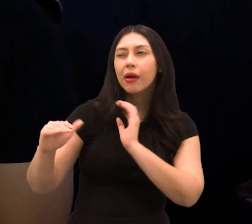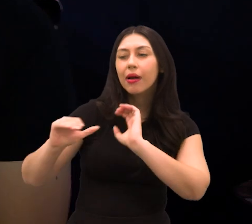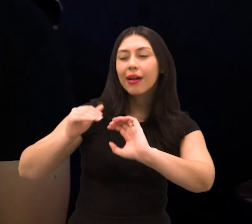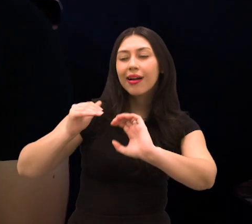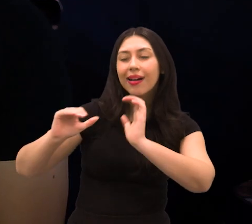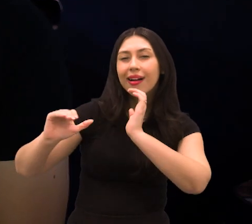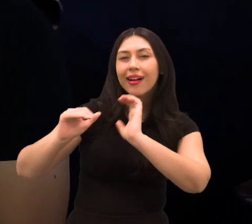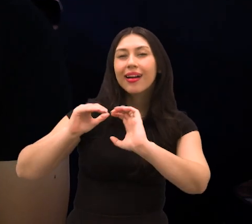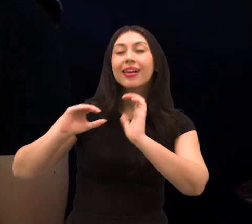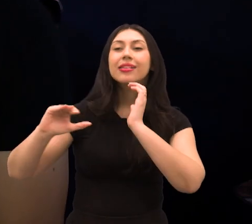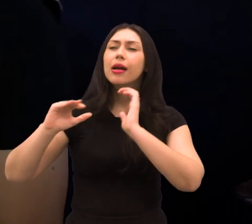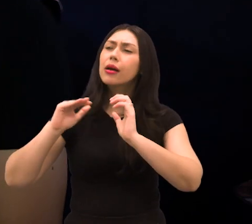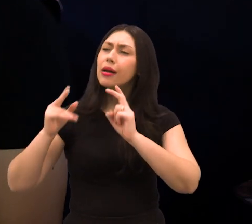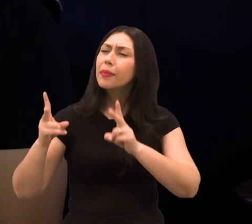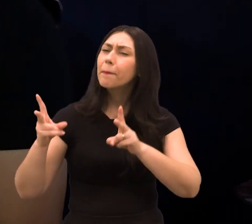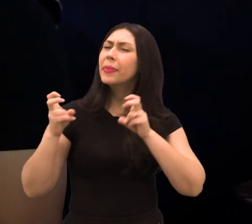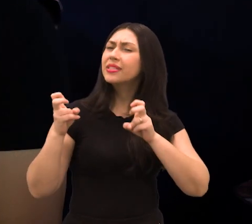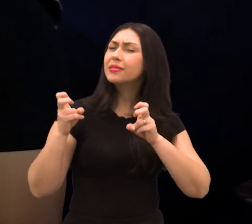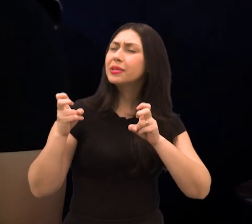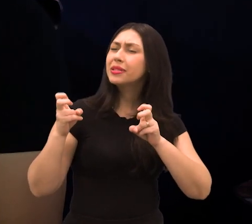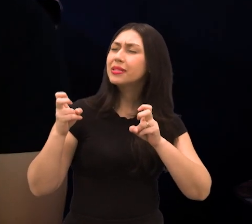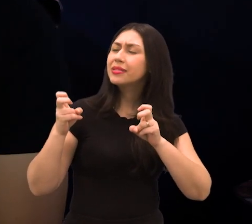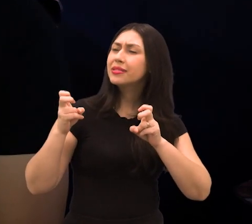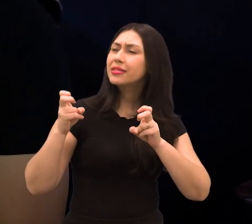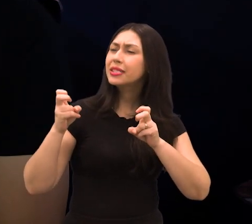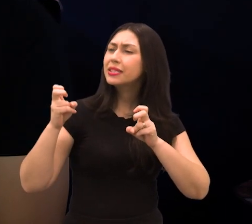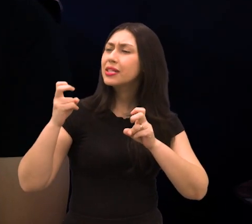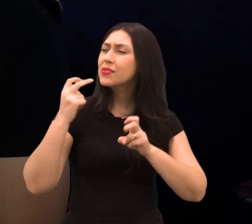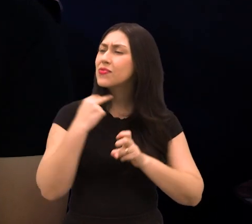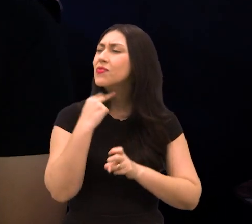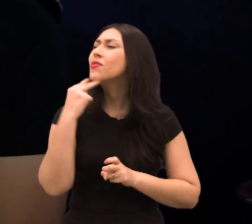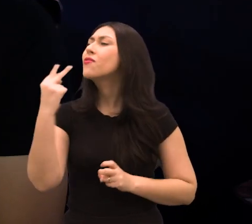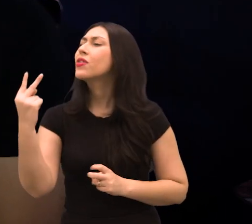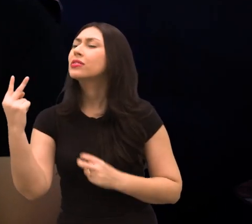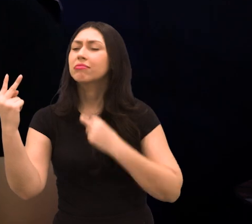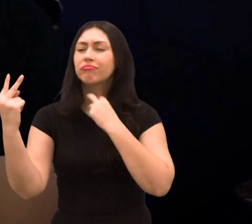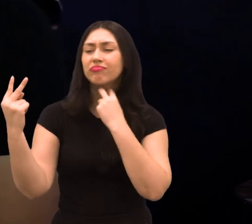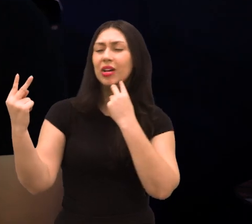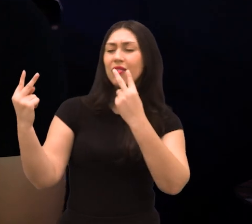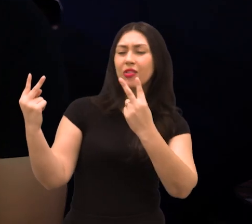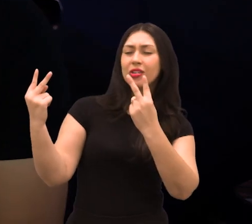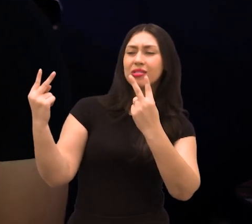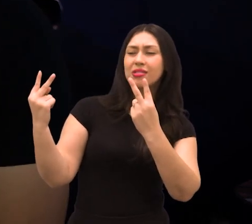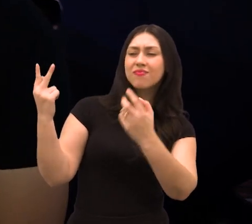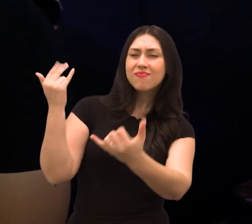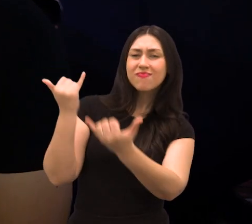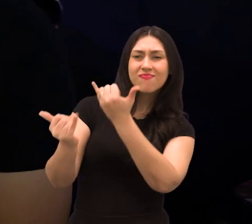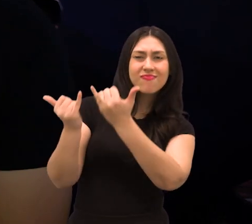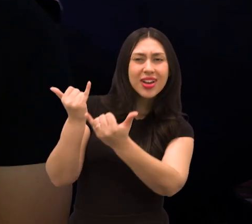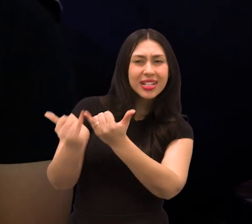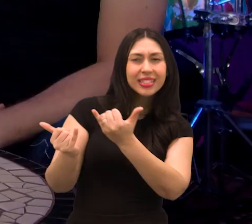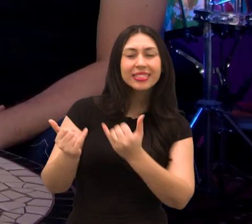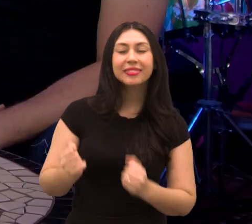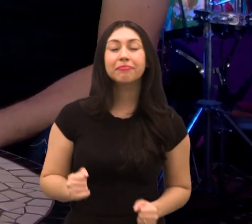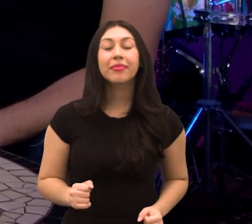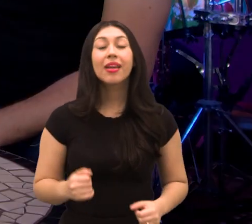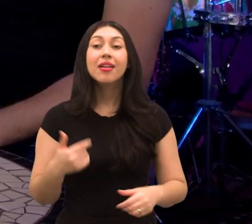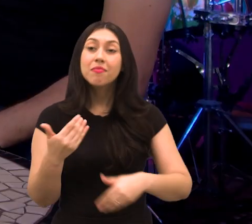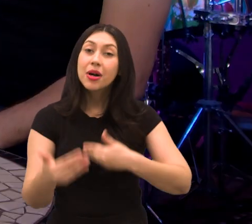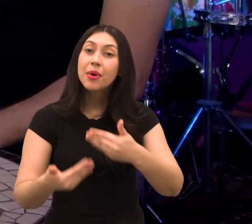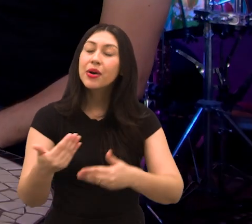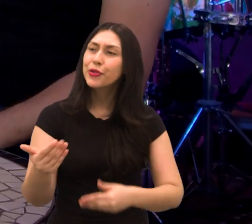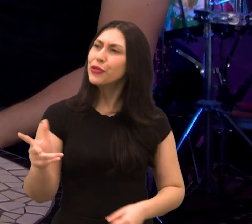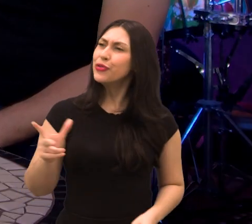música do Cazuza e aí eu percebi alguma mera semelhança, mas assim, a gente fala da gente é complicado. E